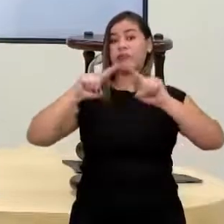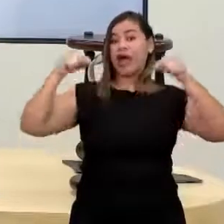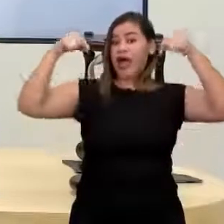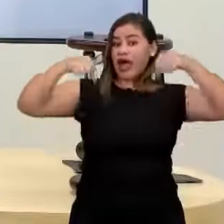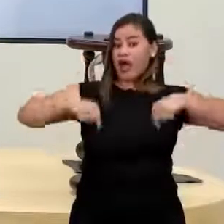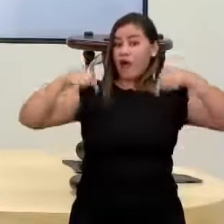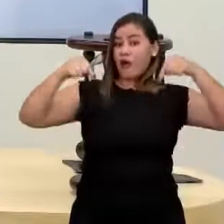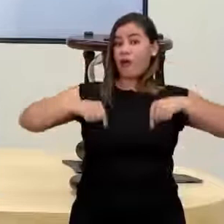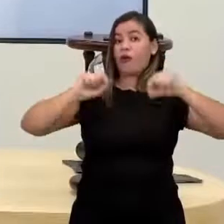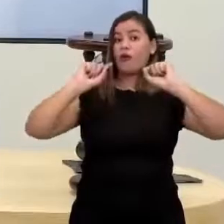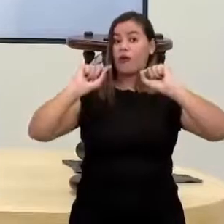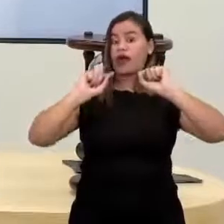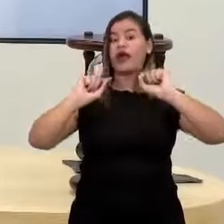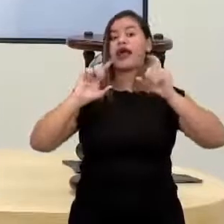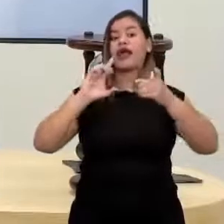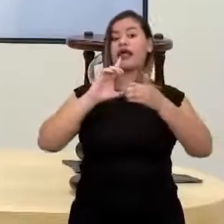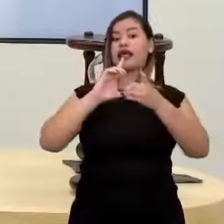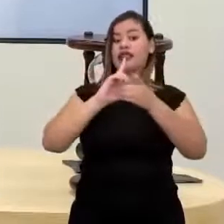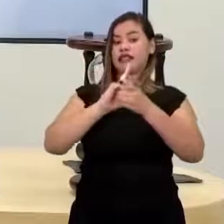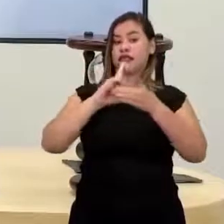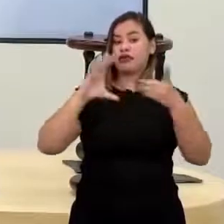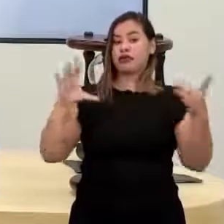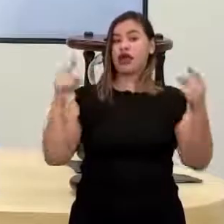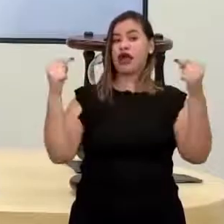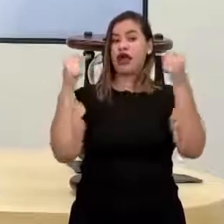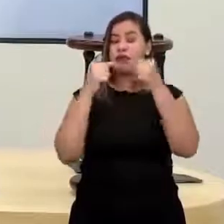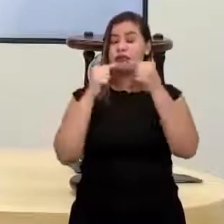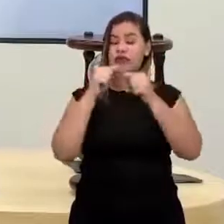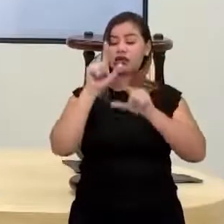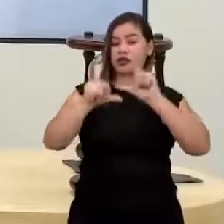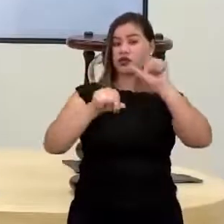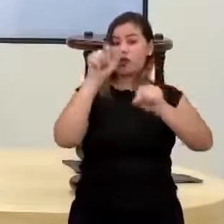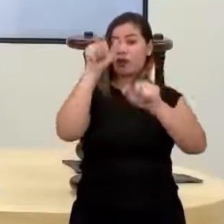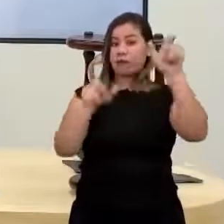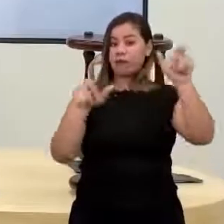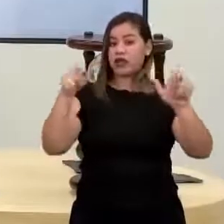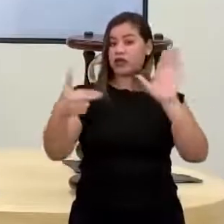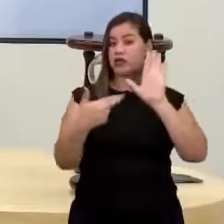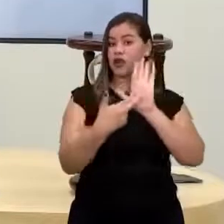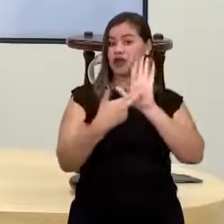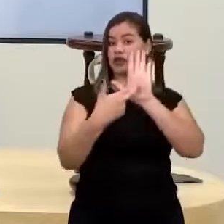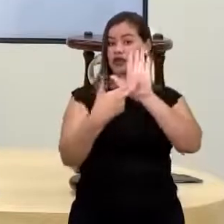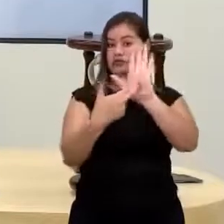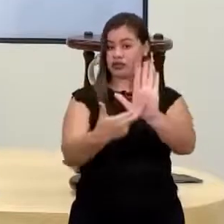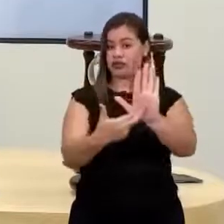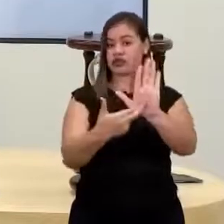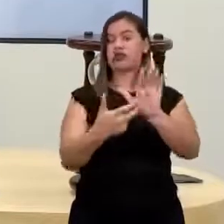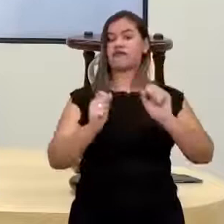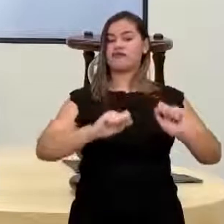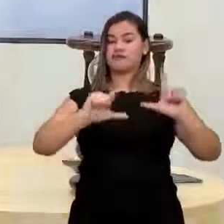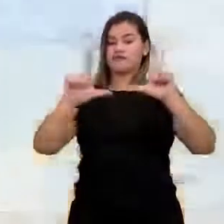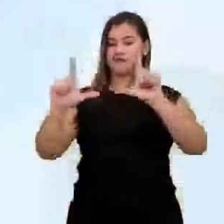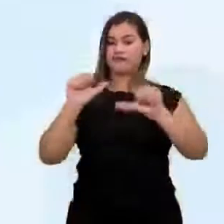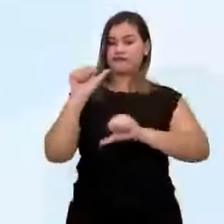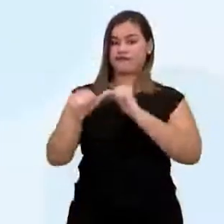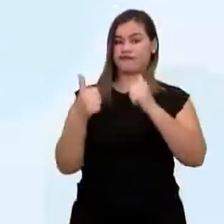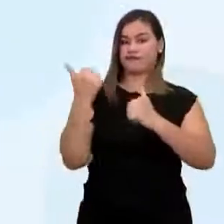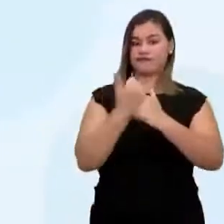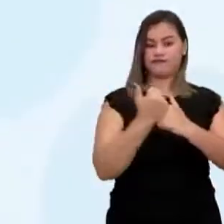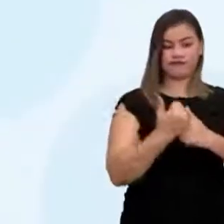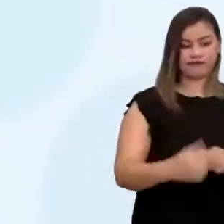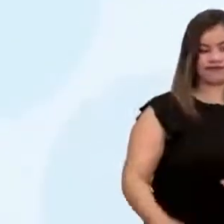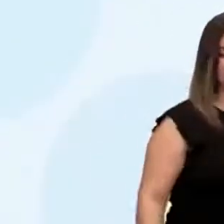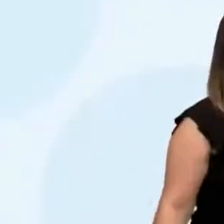nossa democracia, o cidadão, ele escolhe pessoas que o representem. Então, eu vou voltar lá na tela. Dá uma olhadinha